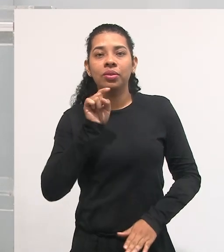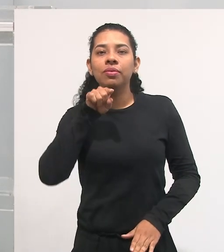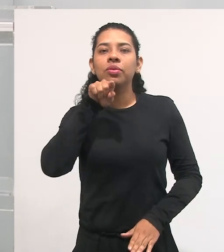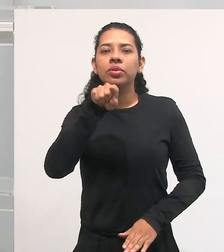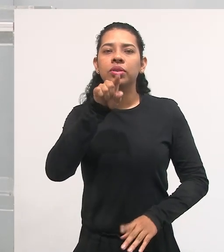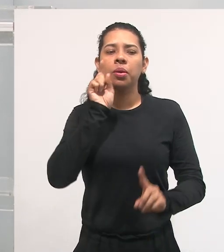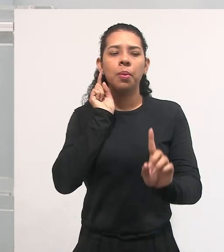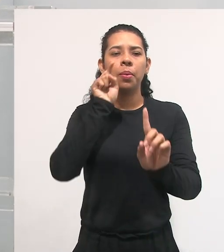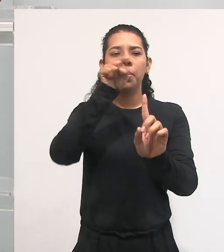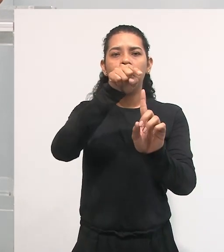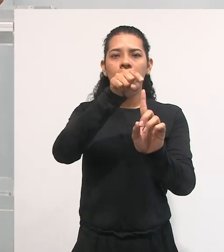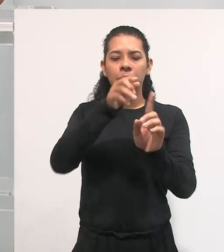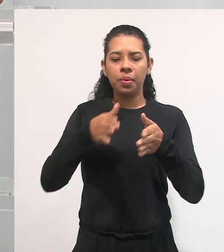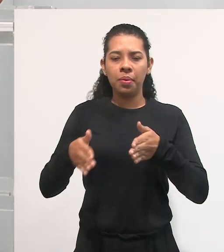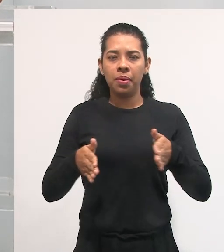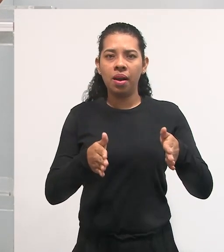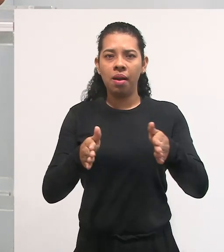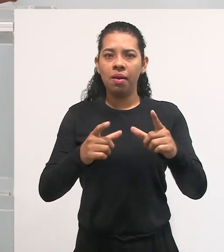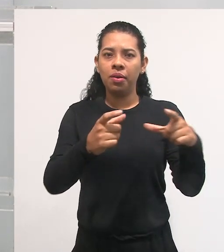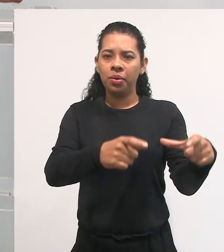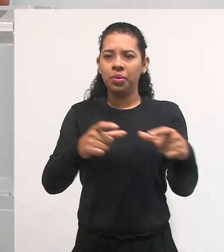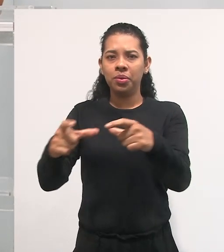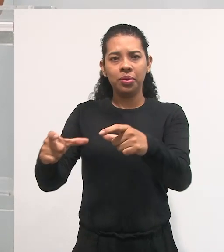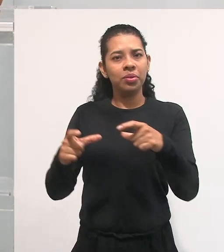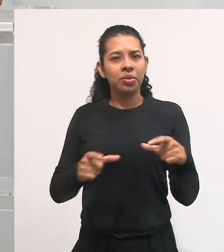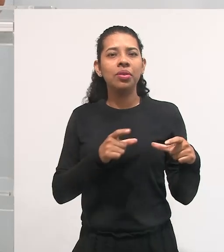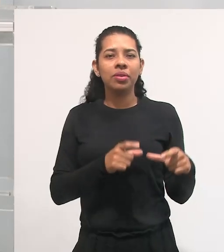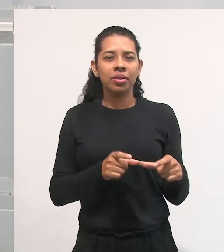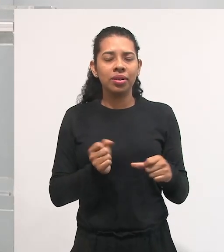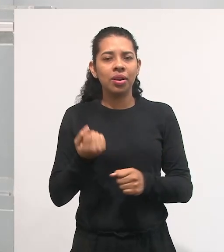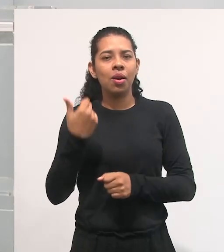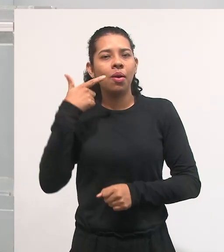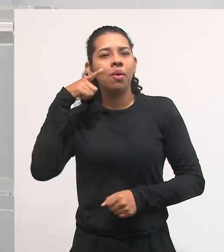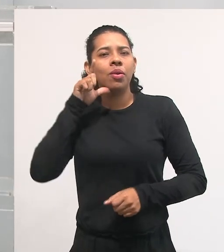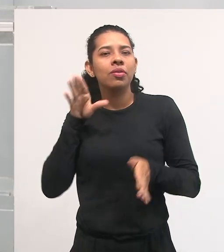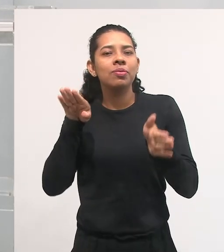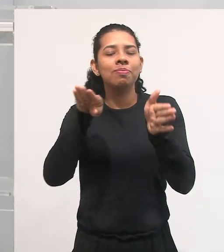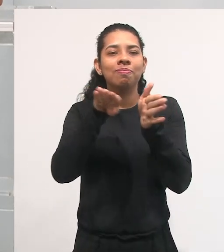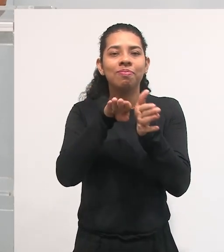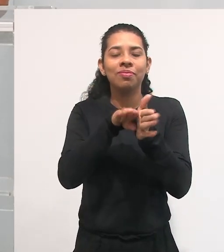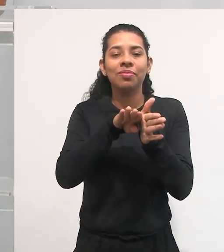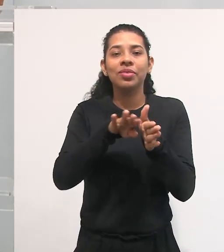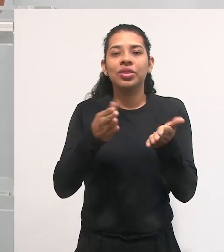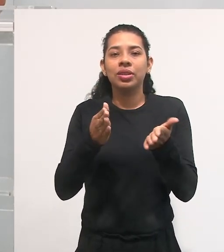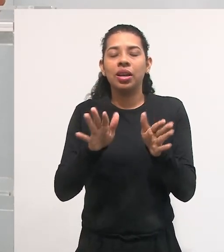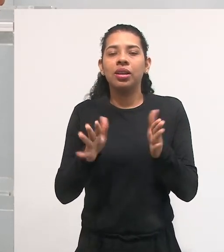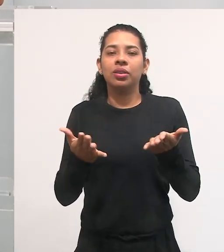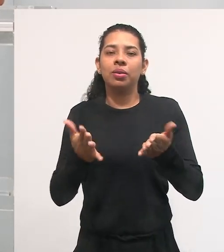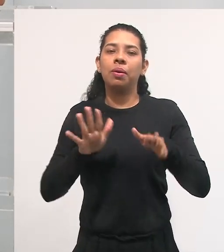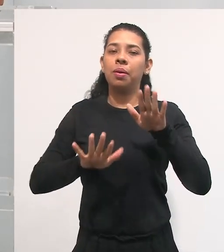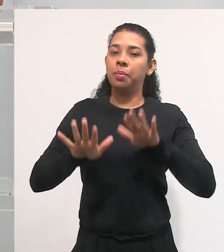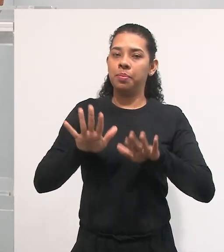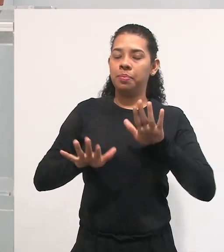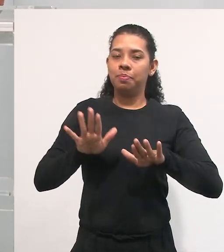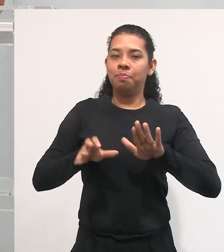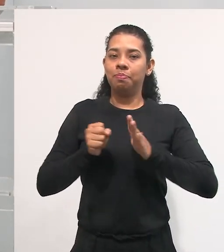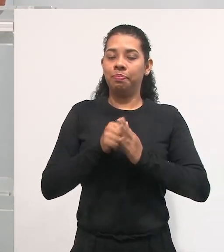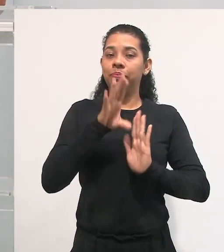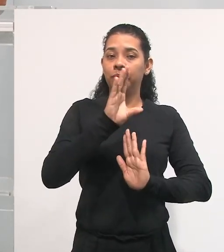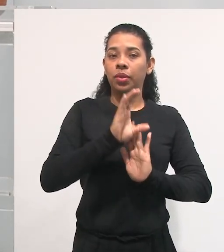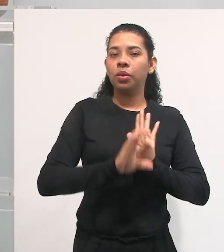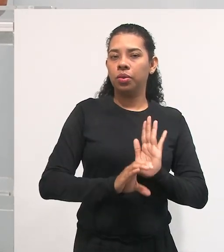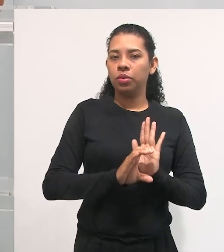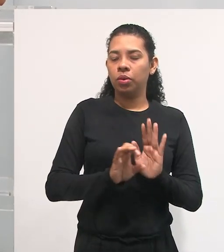sabe o lugar para onde você ir e é mais ou menos essa a história do currículo quando a gente não tem e